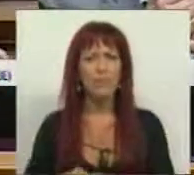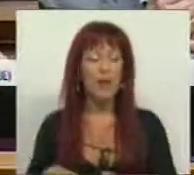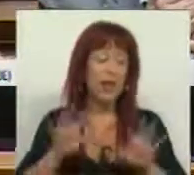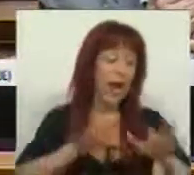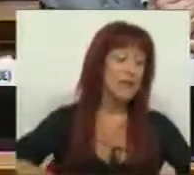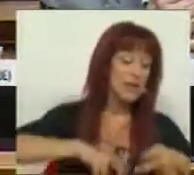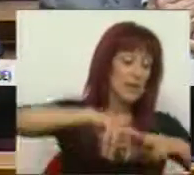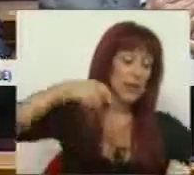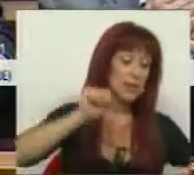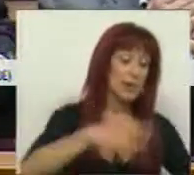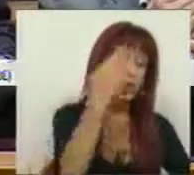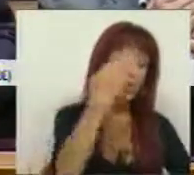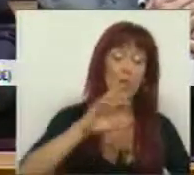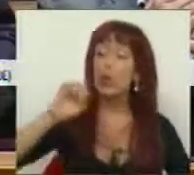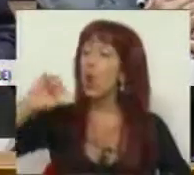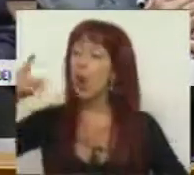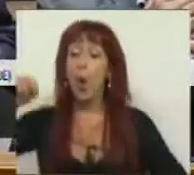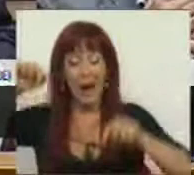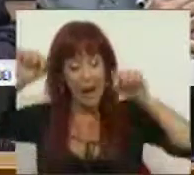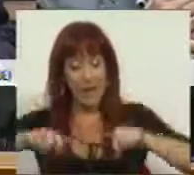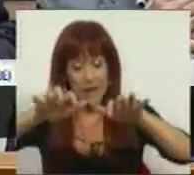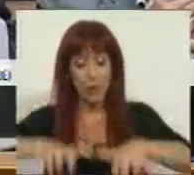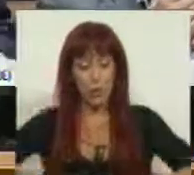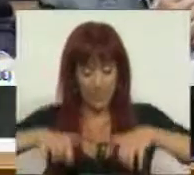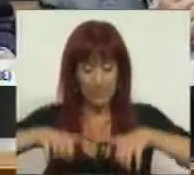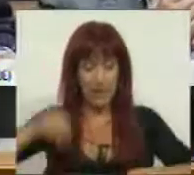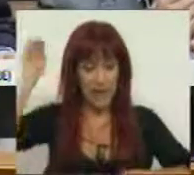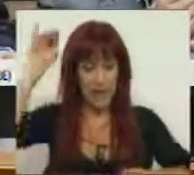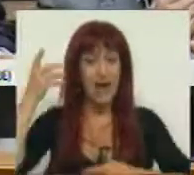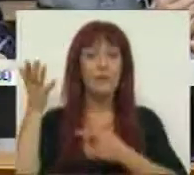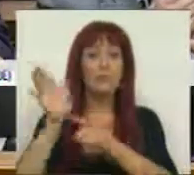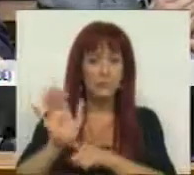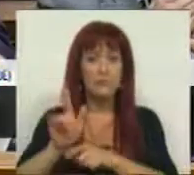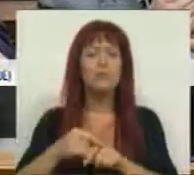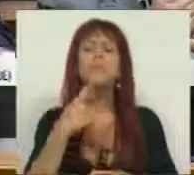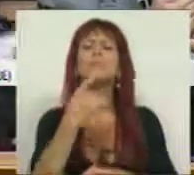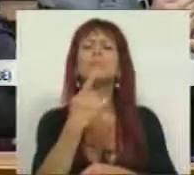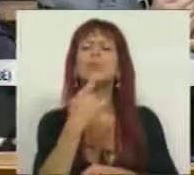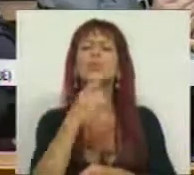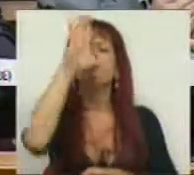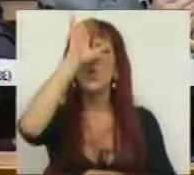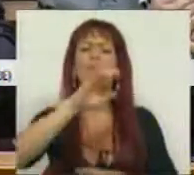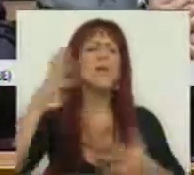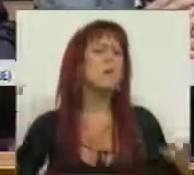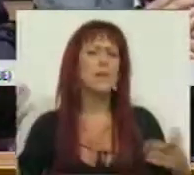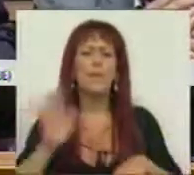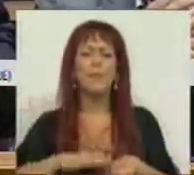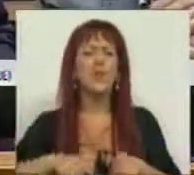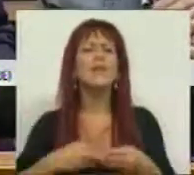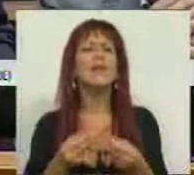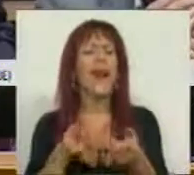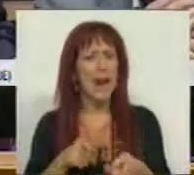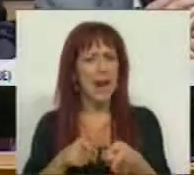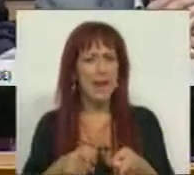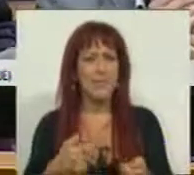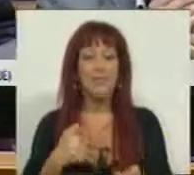na Assembleia Municipal do Porto, quer também aqui no Parlamento, nomeadamente questionando o Governo sobre esta